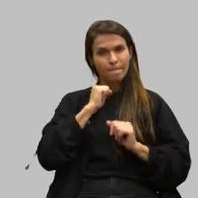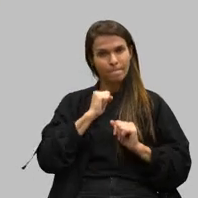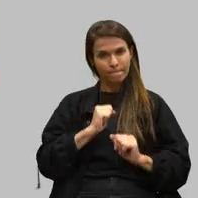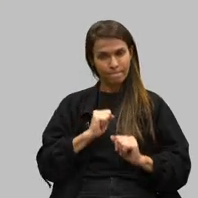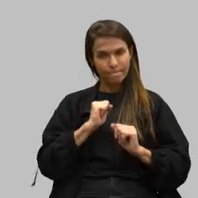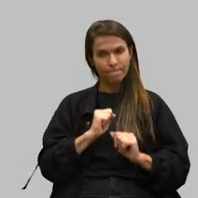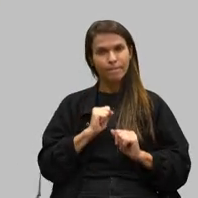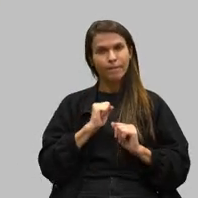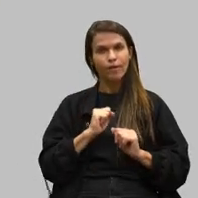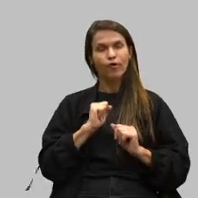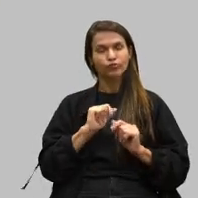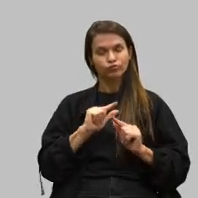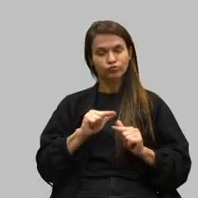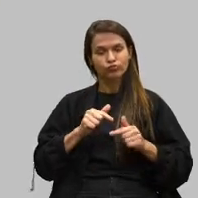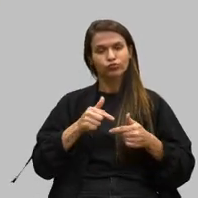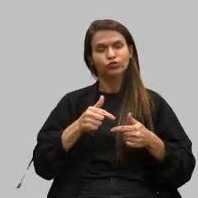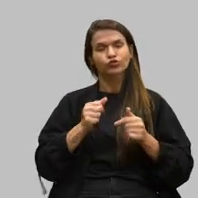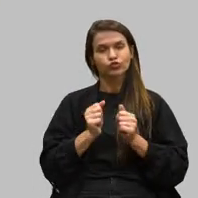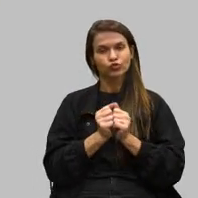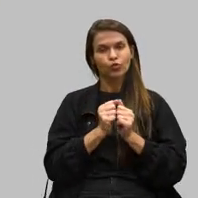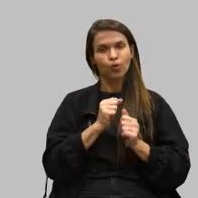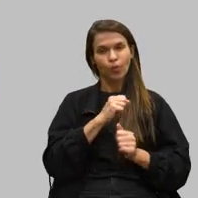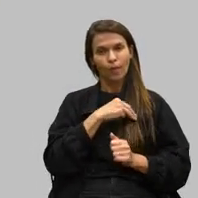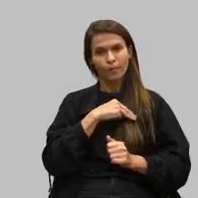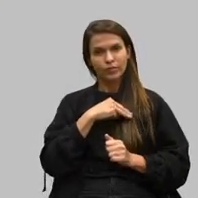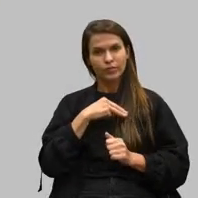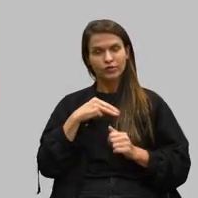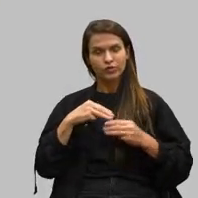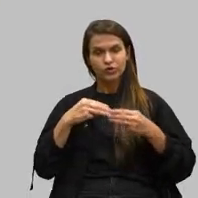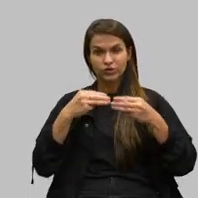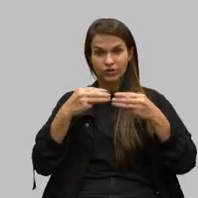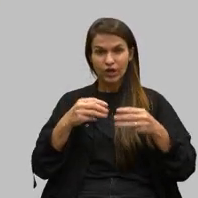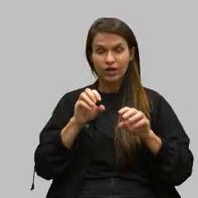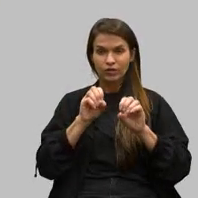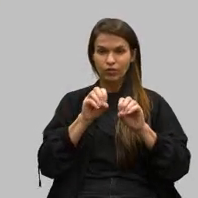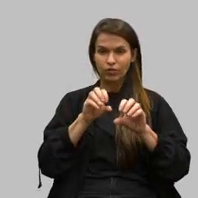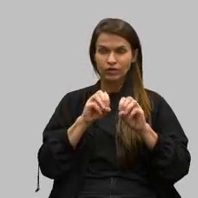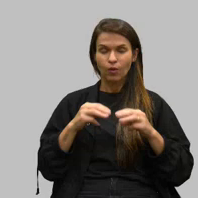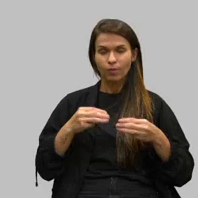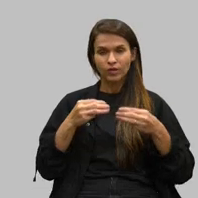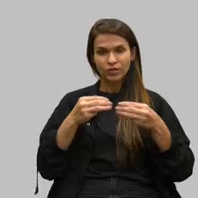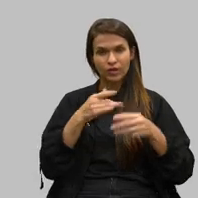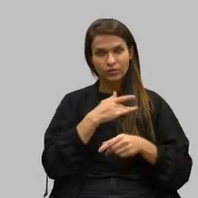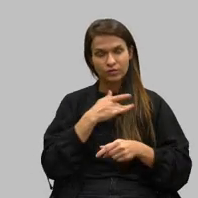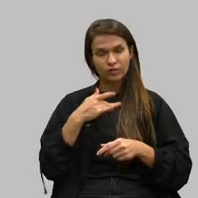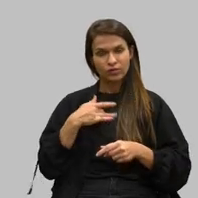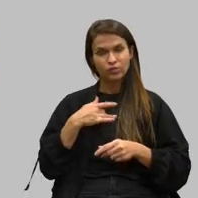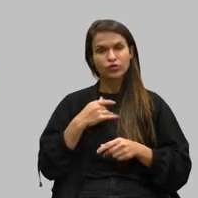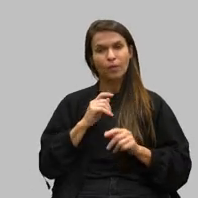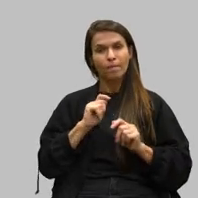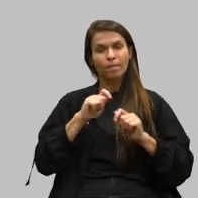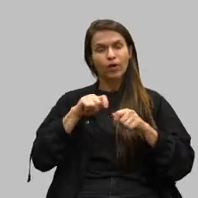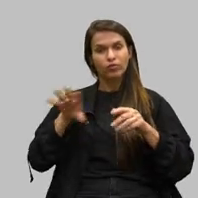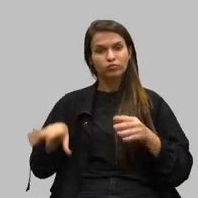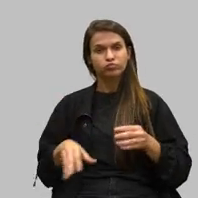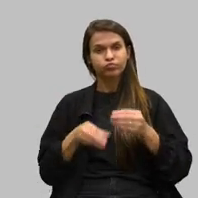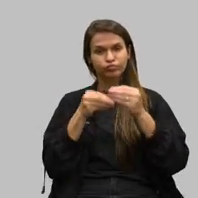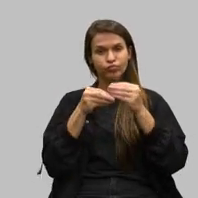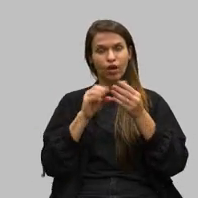lá junto ao Ministério da Educação, ao Ministério da Saúde, para que a gente pudesse alocar recursos